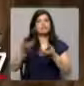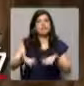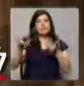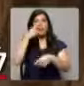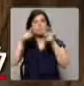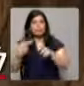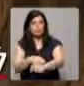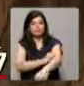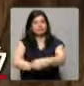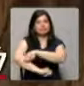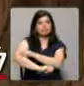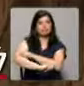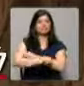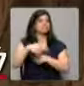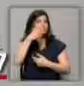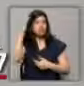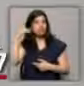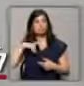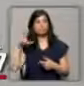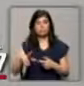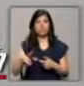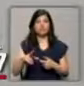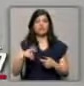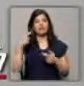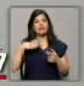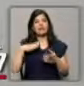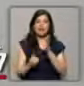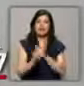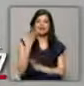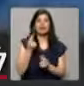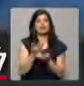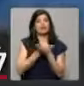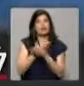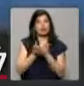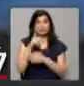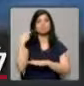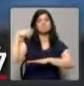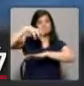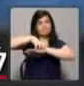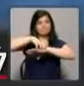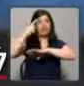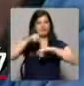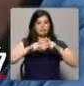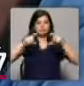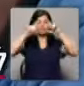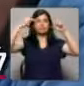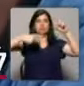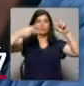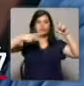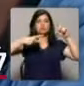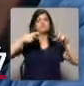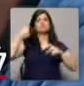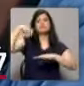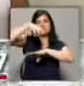objetivo apoiar os estrangeiros e portugueses com negócios na cidade. A residência ocupa dois pisos de um edifício camarário.